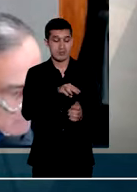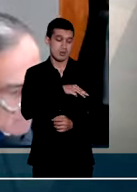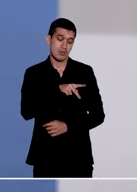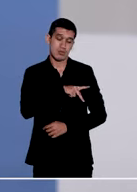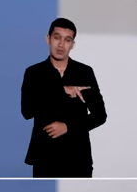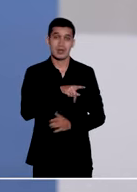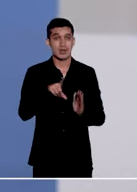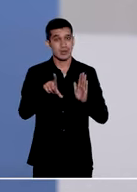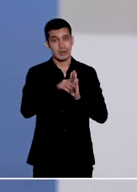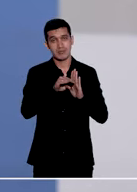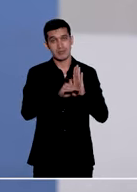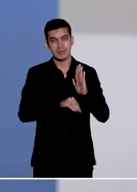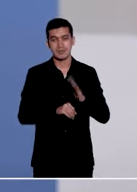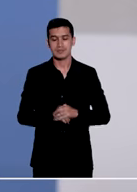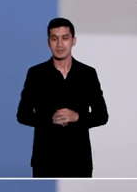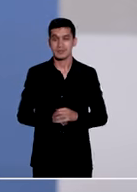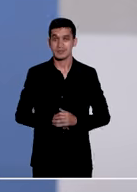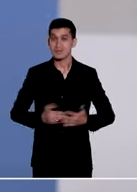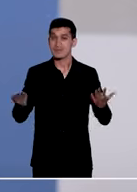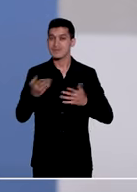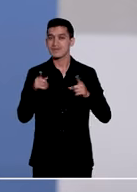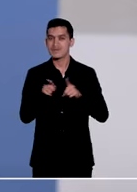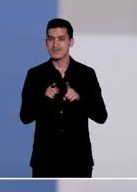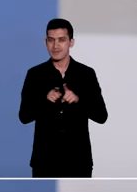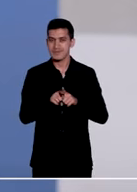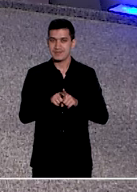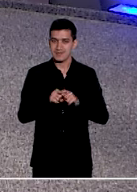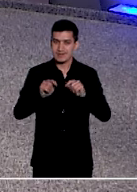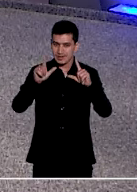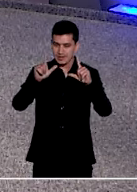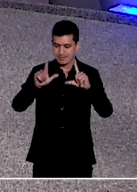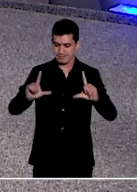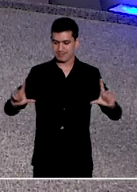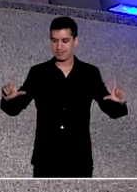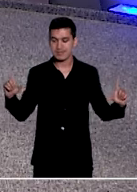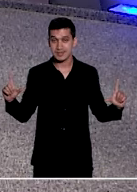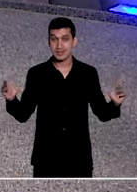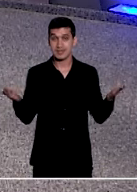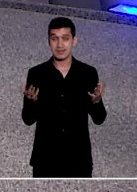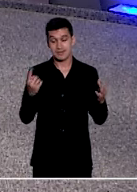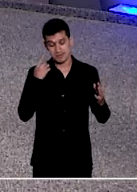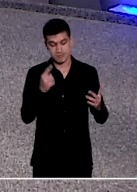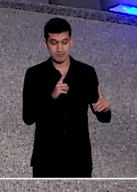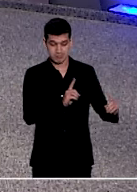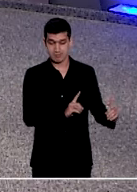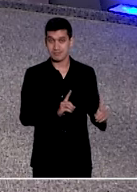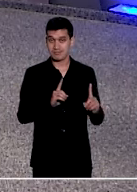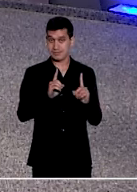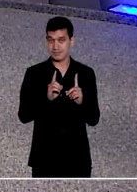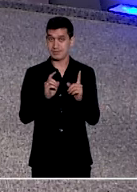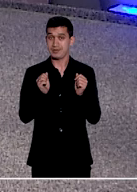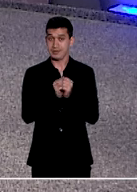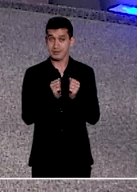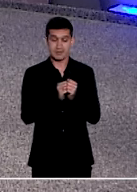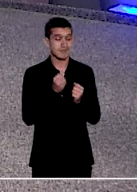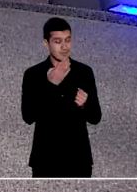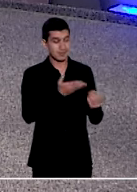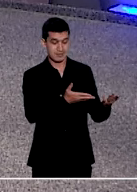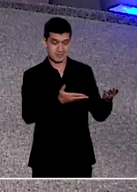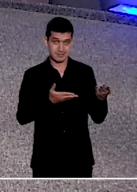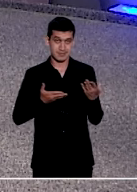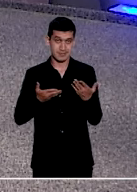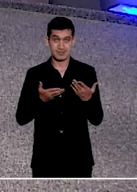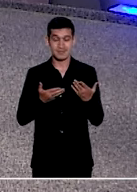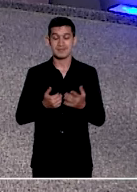público e agora direto da reportagem para o estúdio a gente recebe o repórter Rafael Porfírio seja bem-vindo Rafa Muito